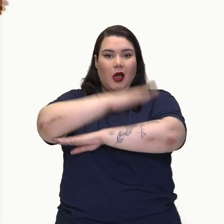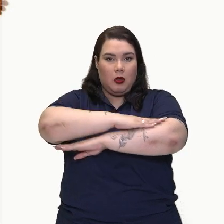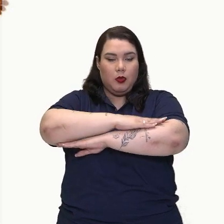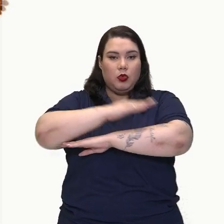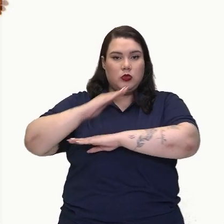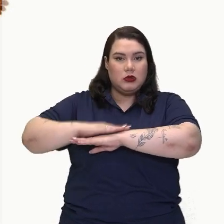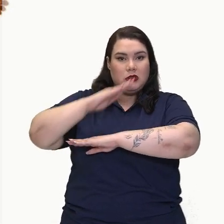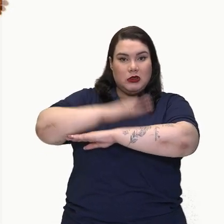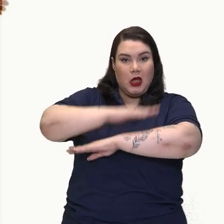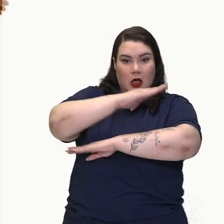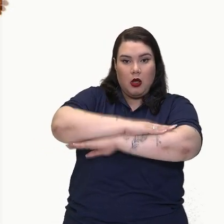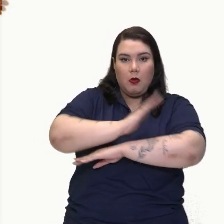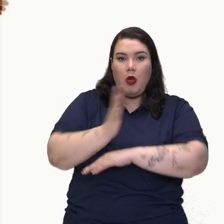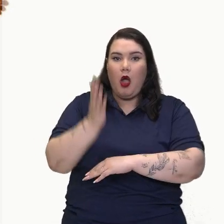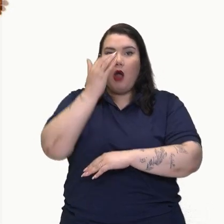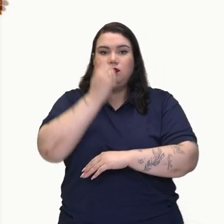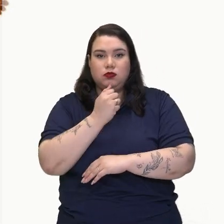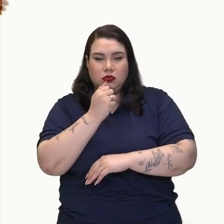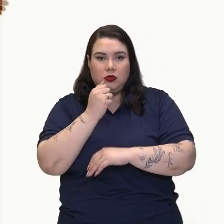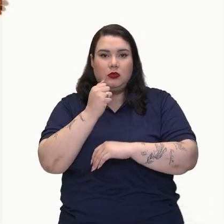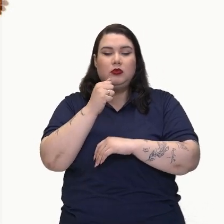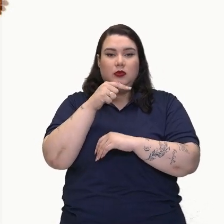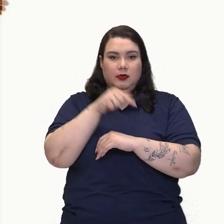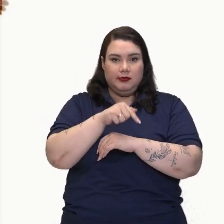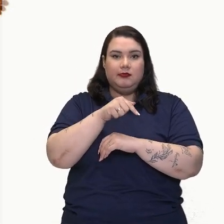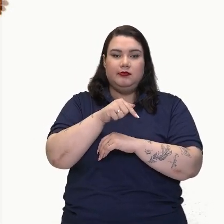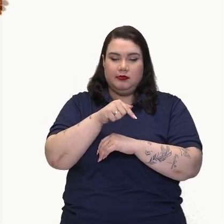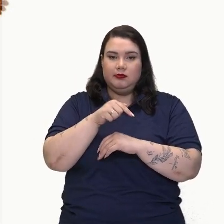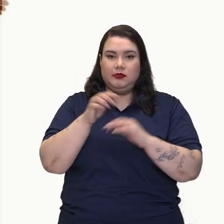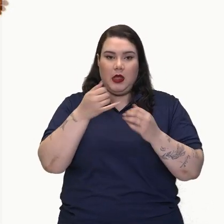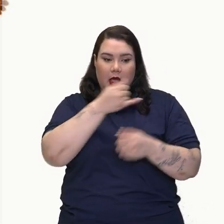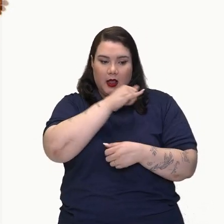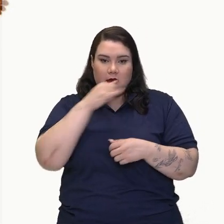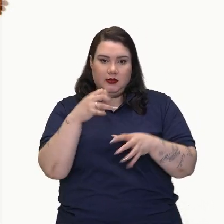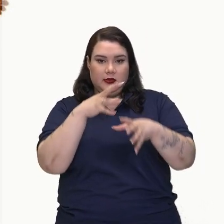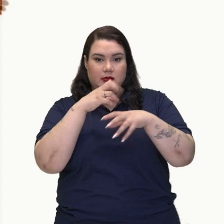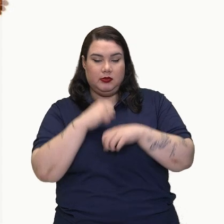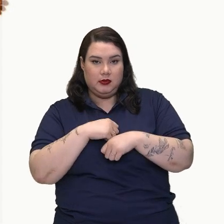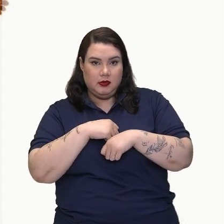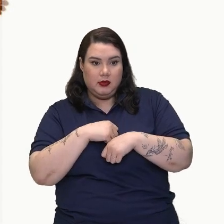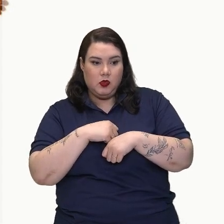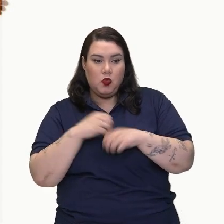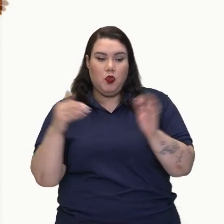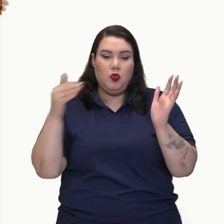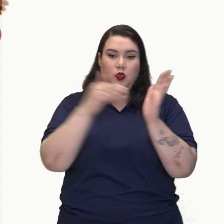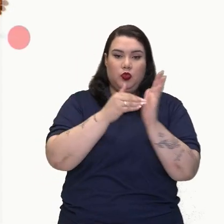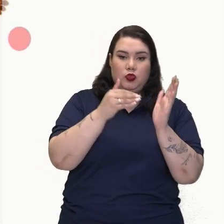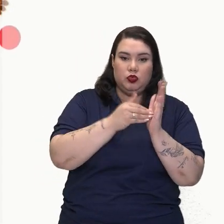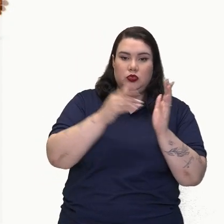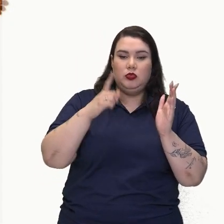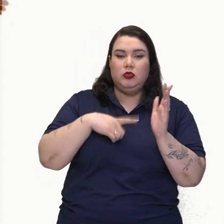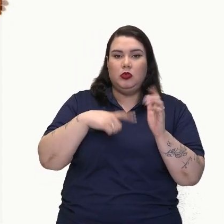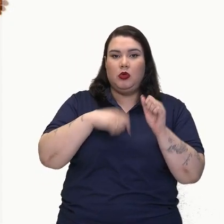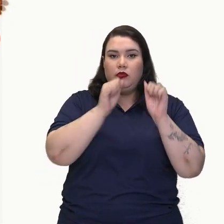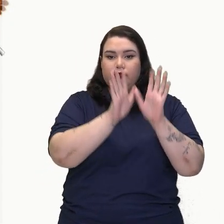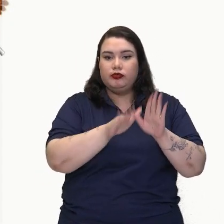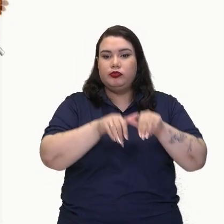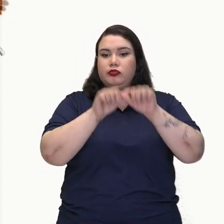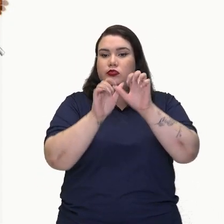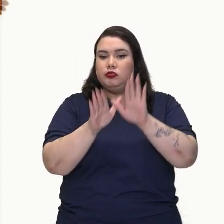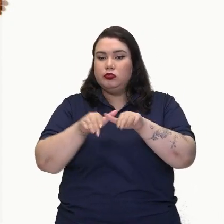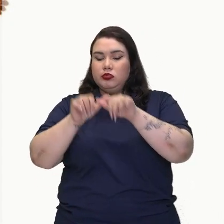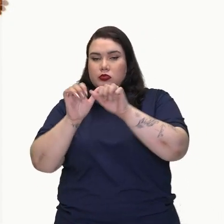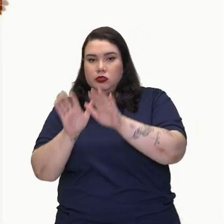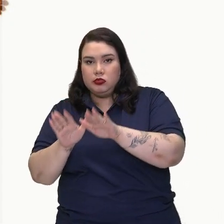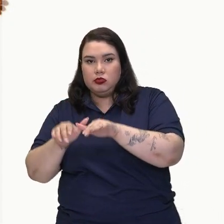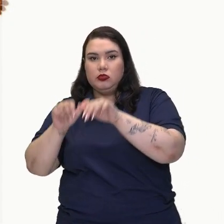inseto para ele também conseguir obter a sua energia. E no final dessa cadeia, eu tenho aqui uma ave, né? Um gavião